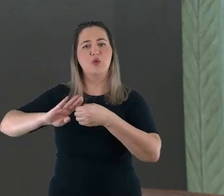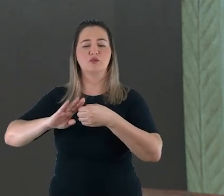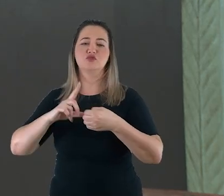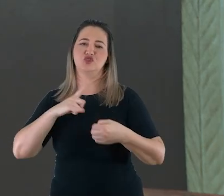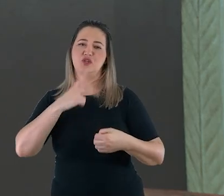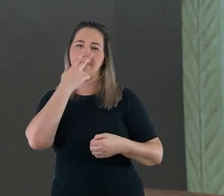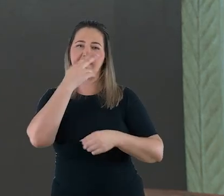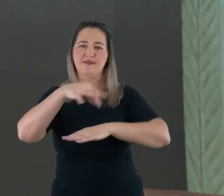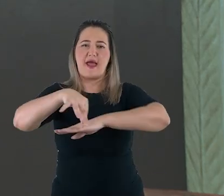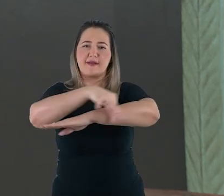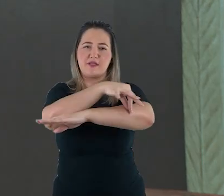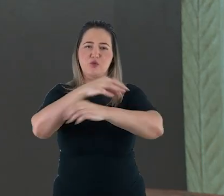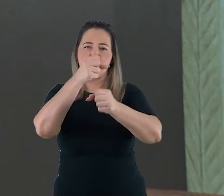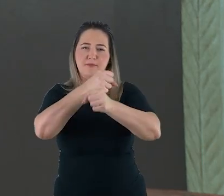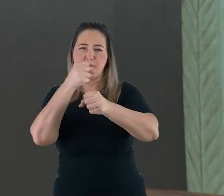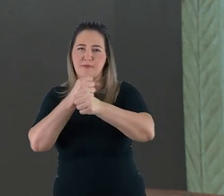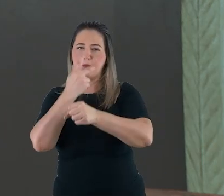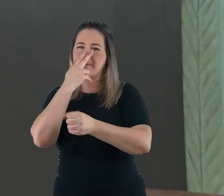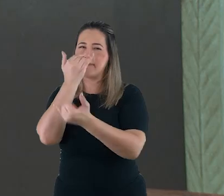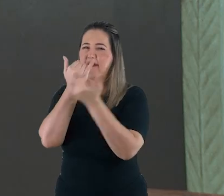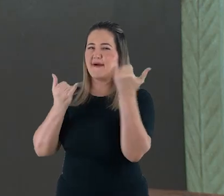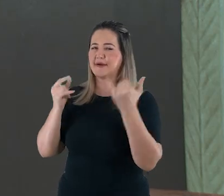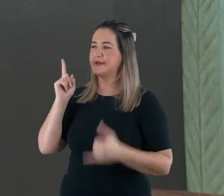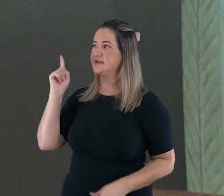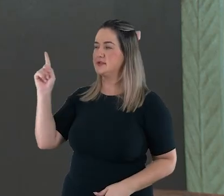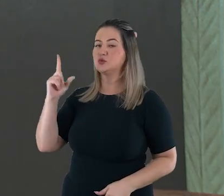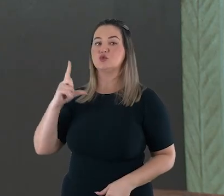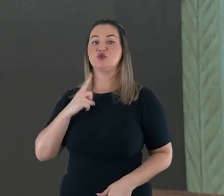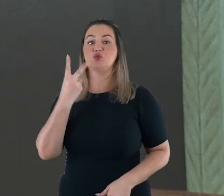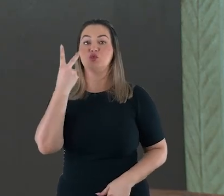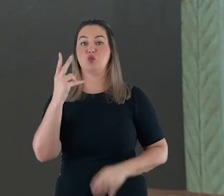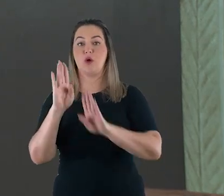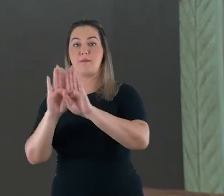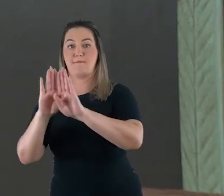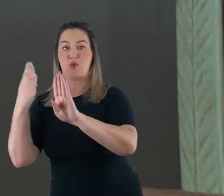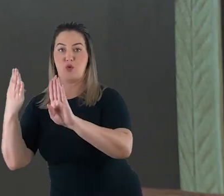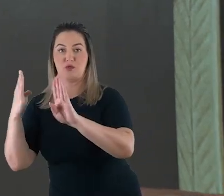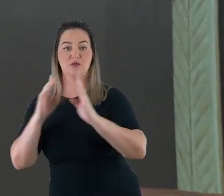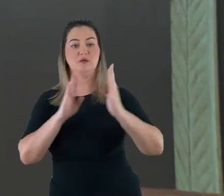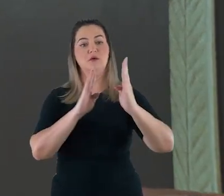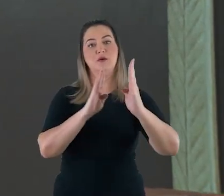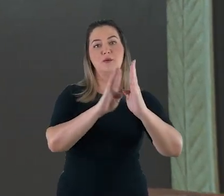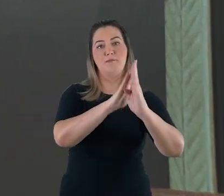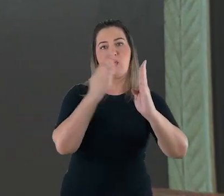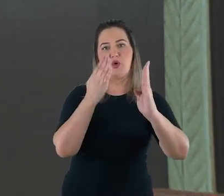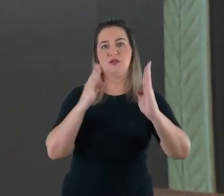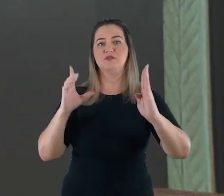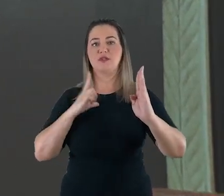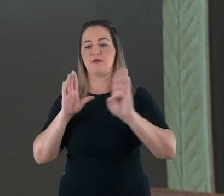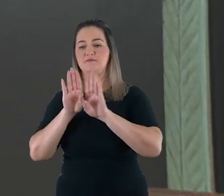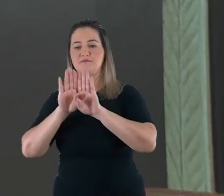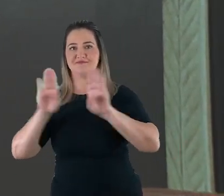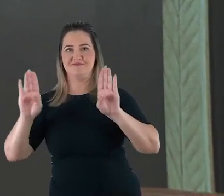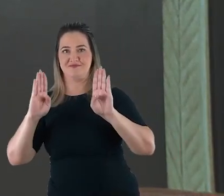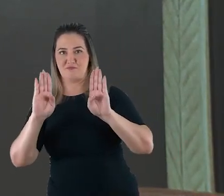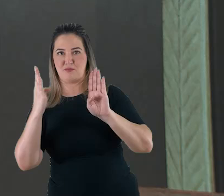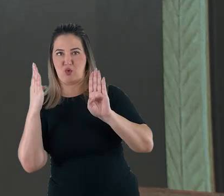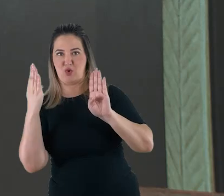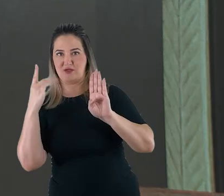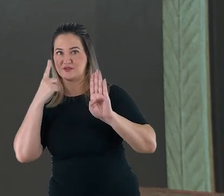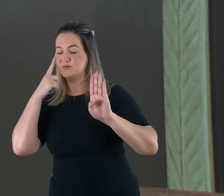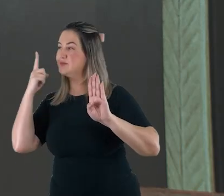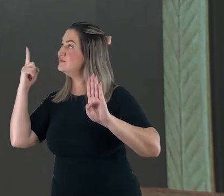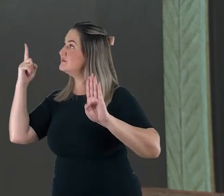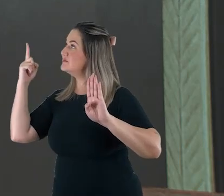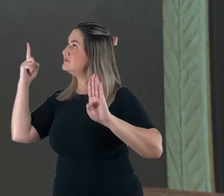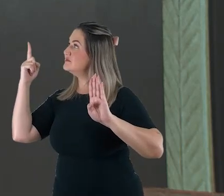estilo arquitetônico de entrada, isto é, duas portas ou duas entradas. Você vê que há uma entrada aqui, depois